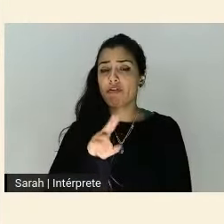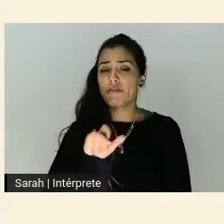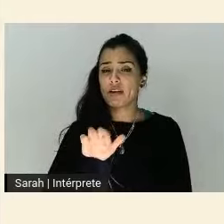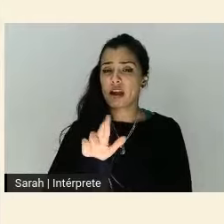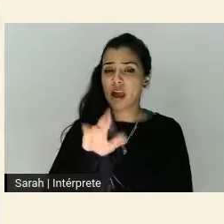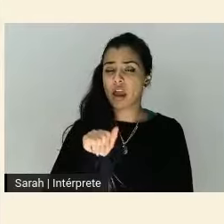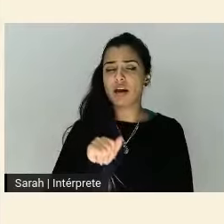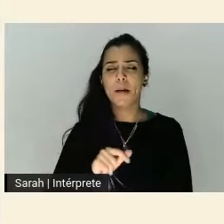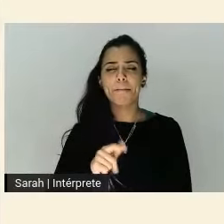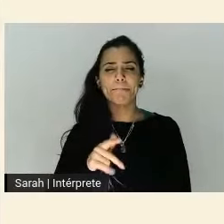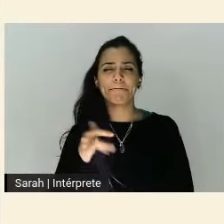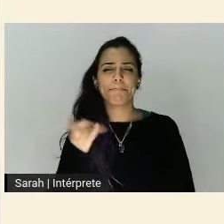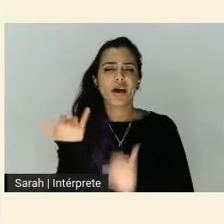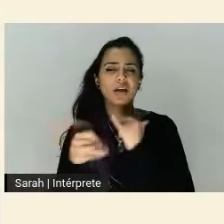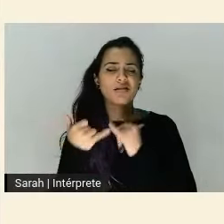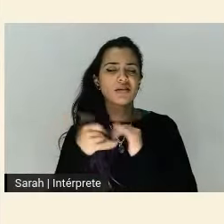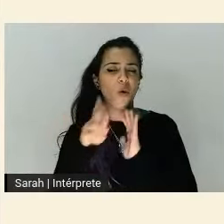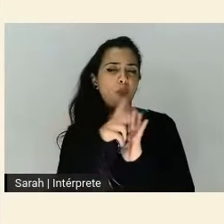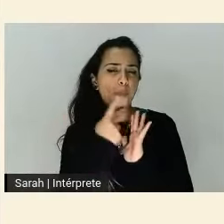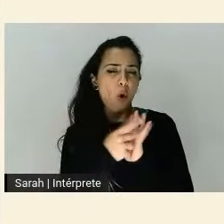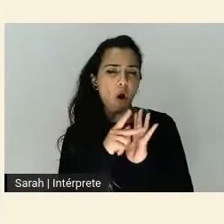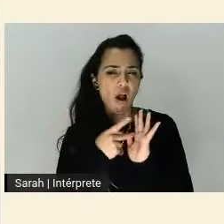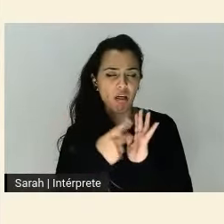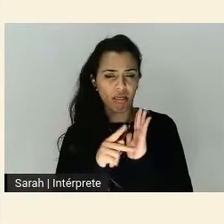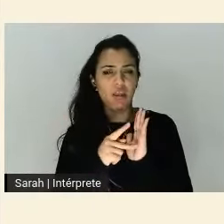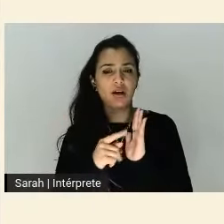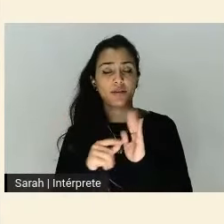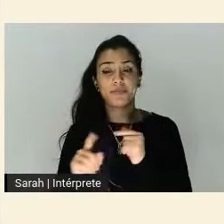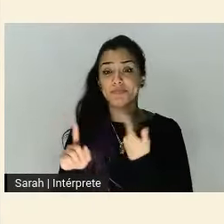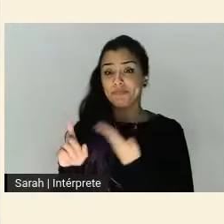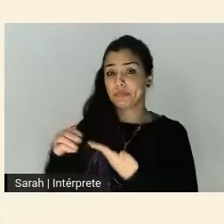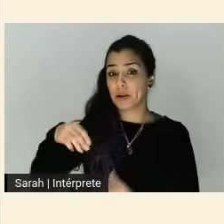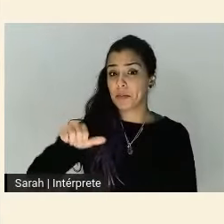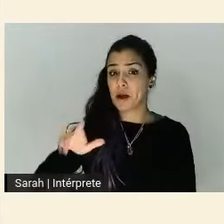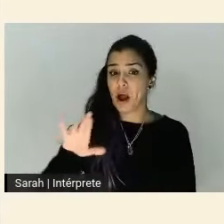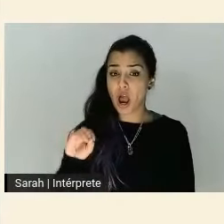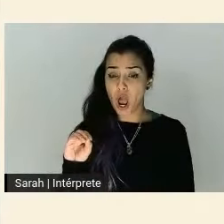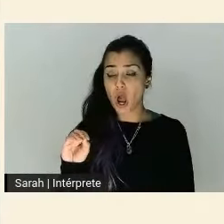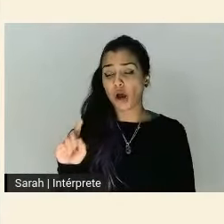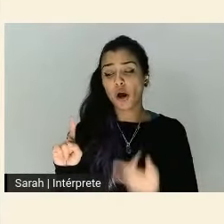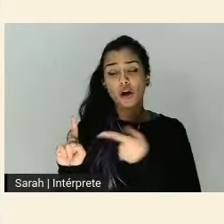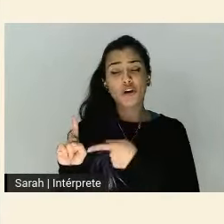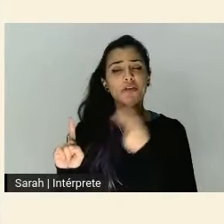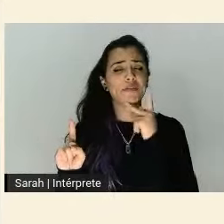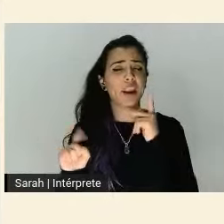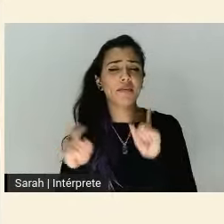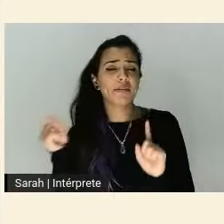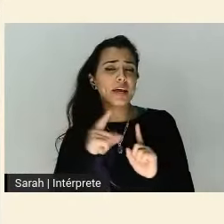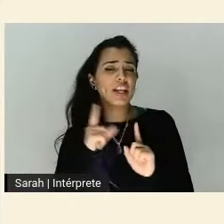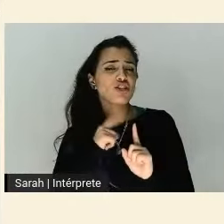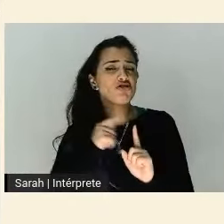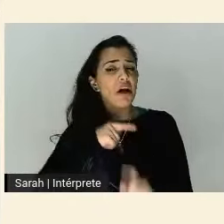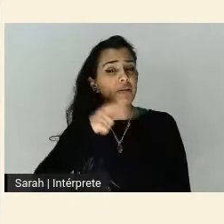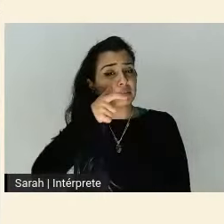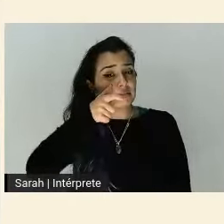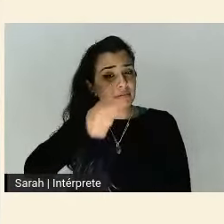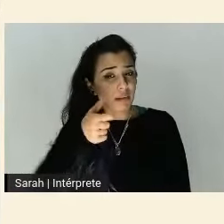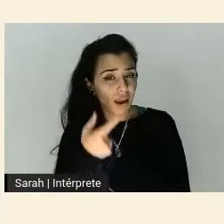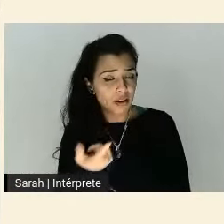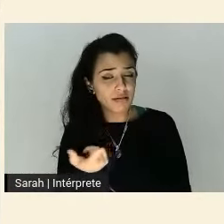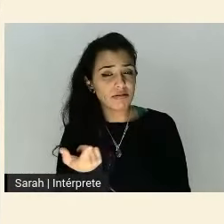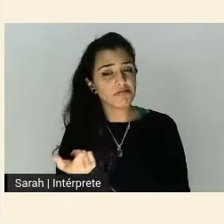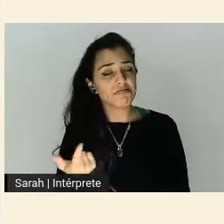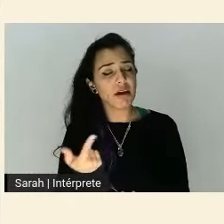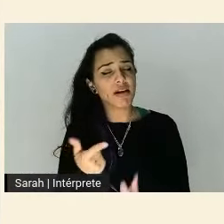de poeta, que, segundo o próprio Mário, apenas tinha intenções de literatura, mas que, no entanto,